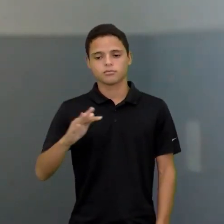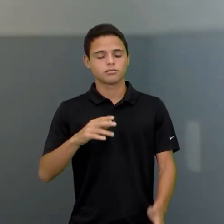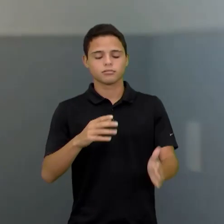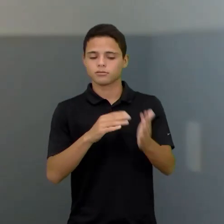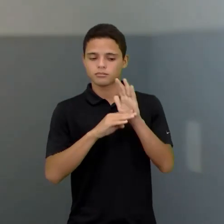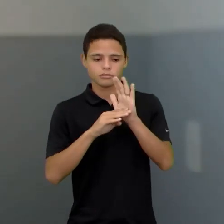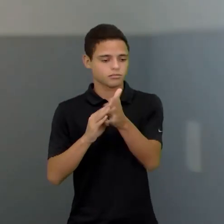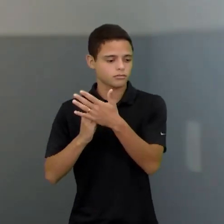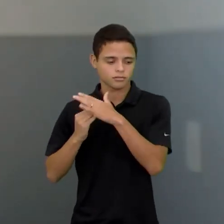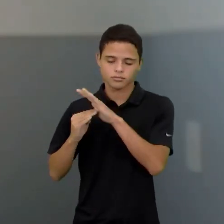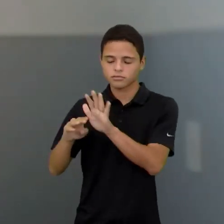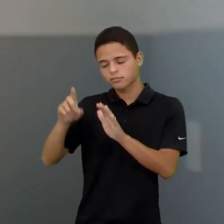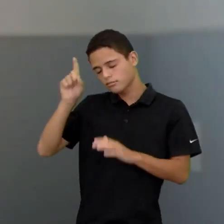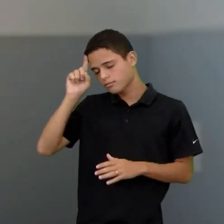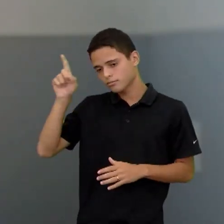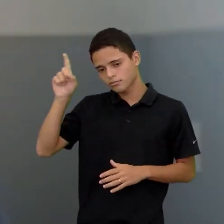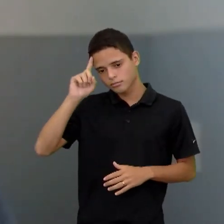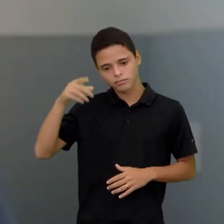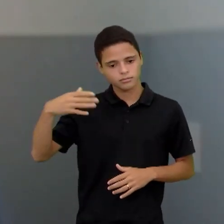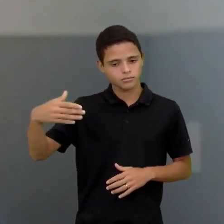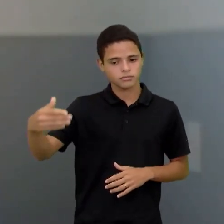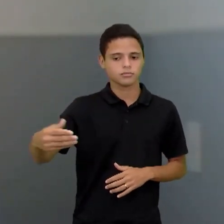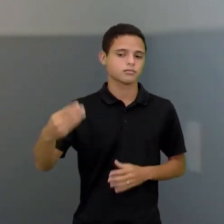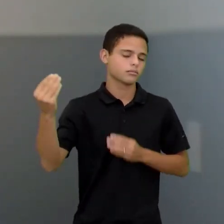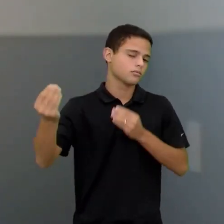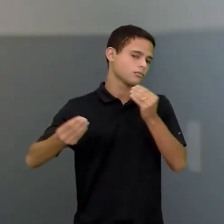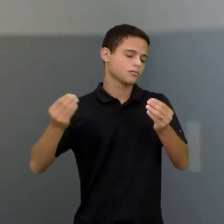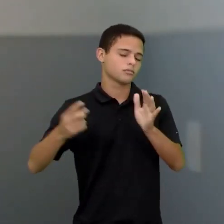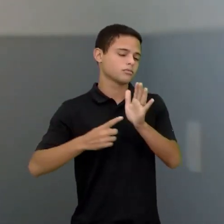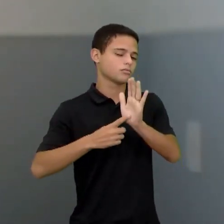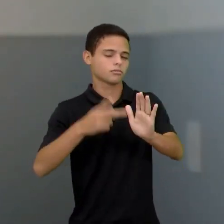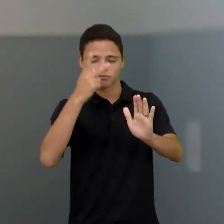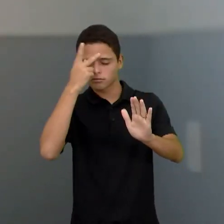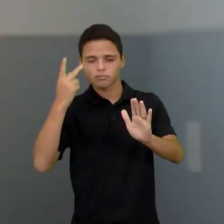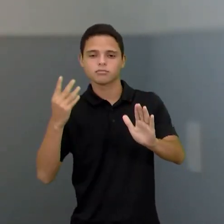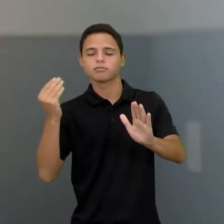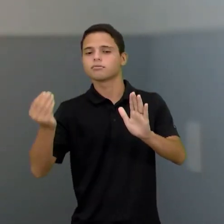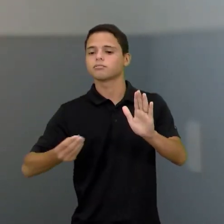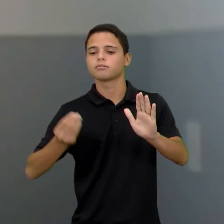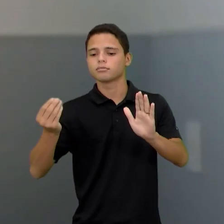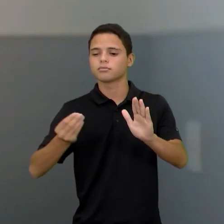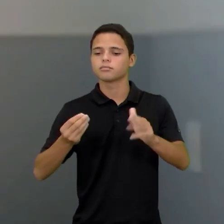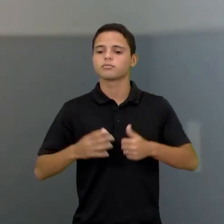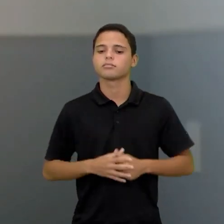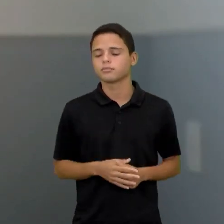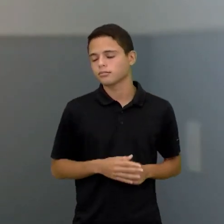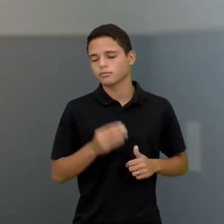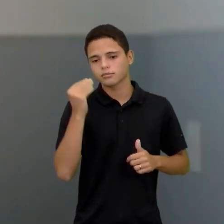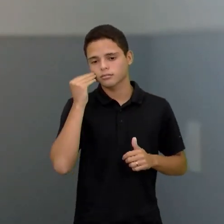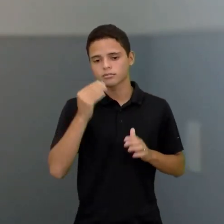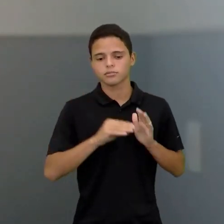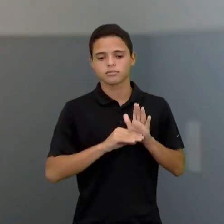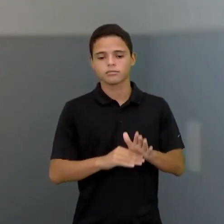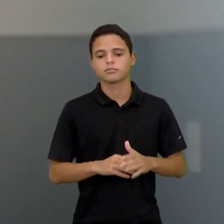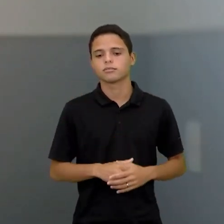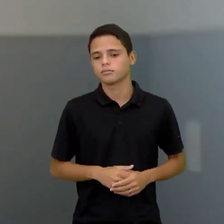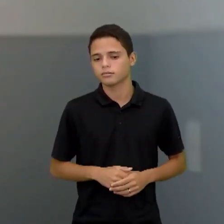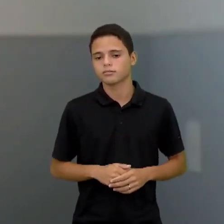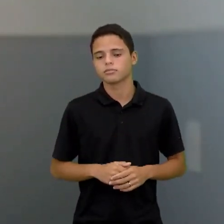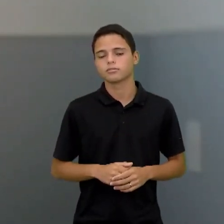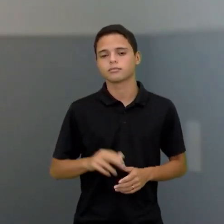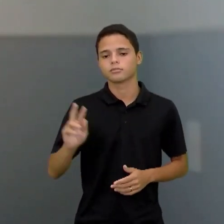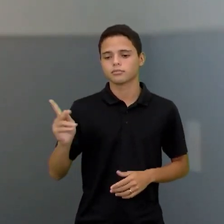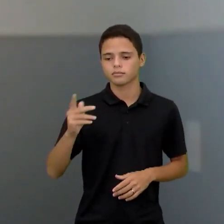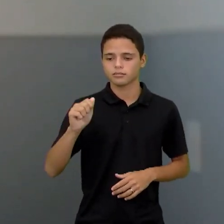dia, como interagir com essas pessoas, como mostrar para essas pessoas como nos ajudar, né? Então, o rugby é um